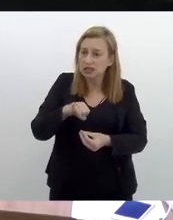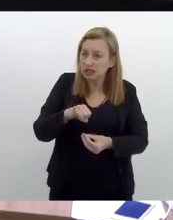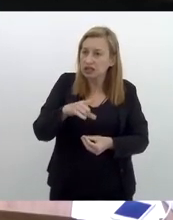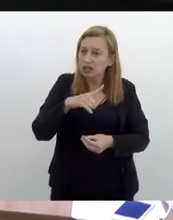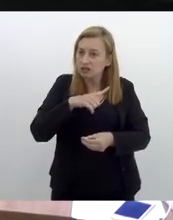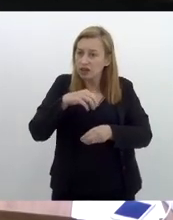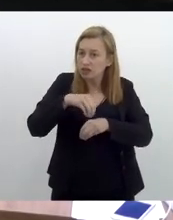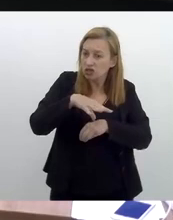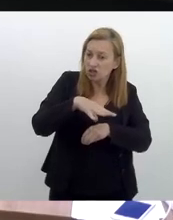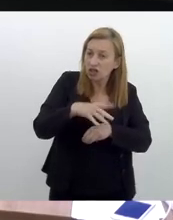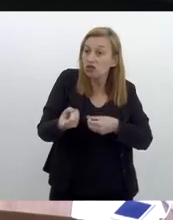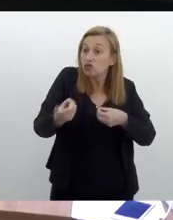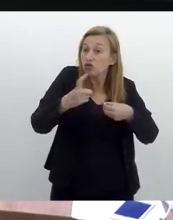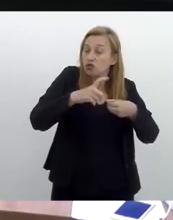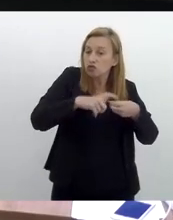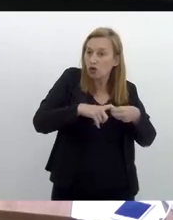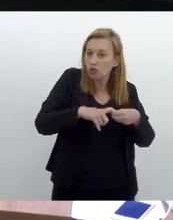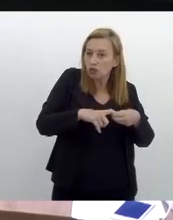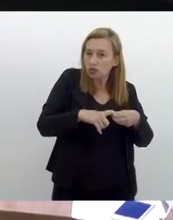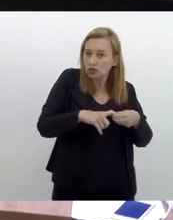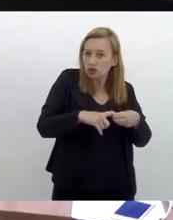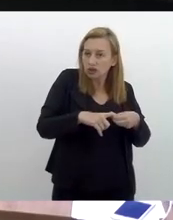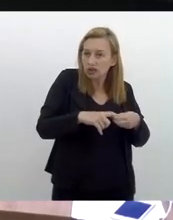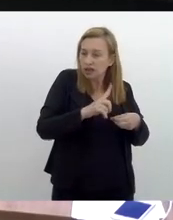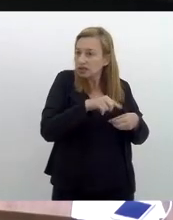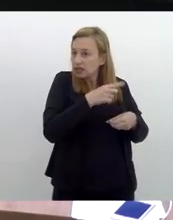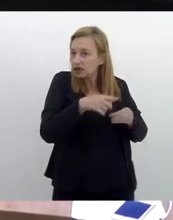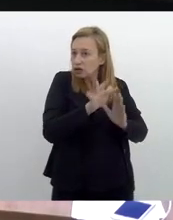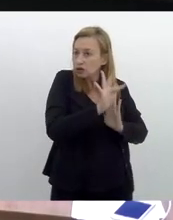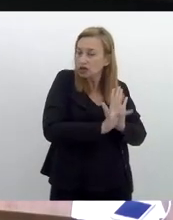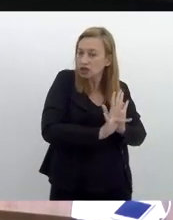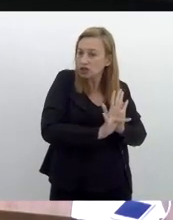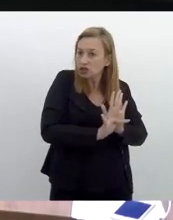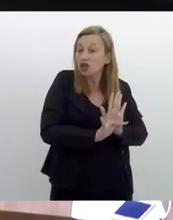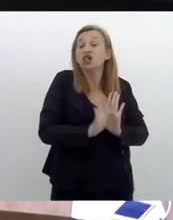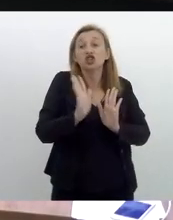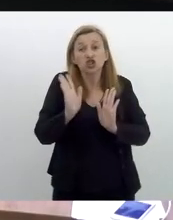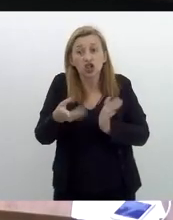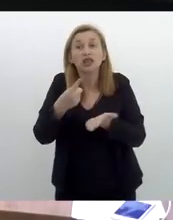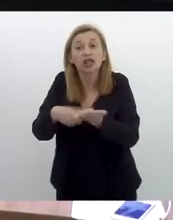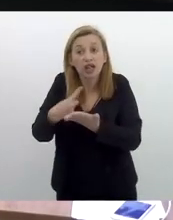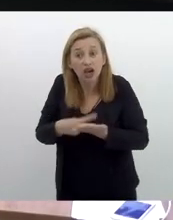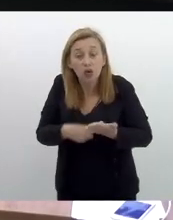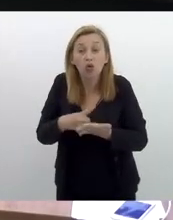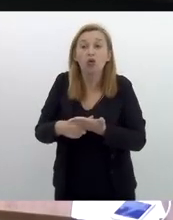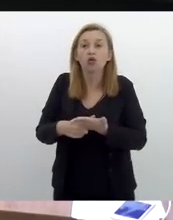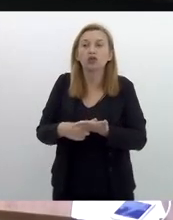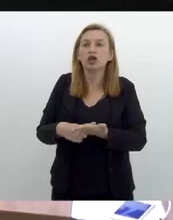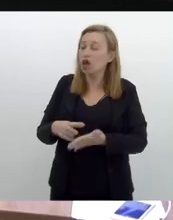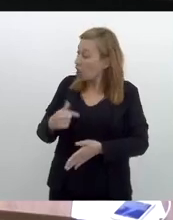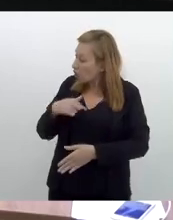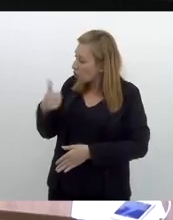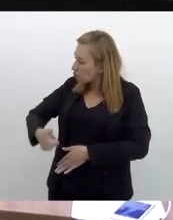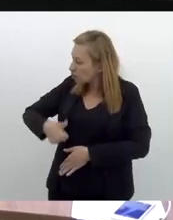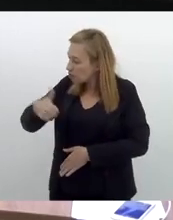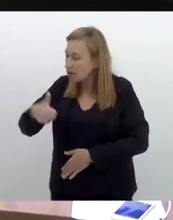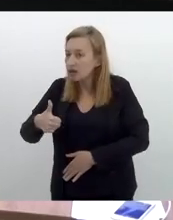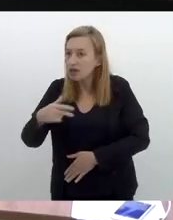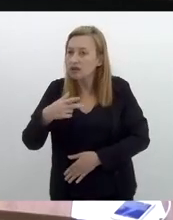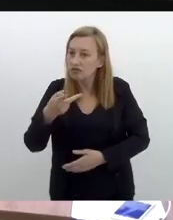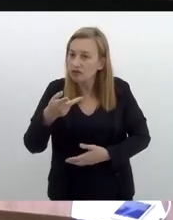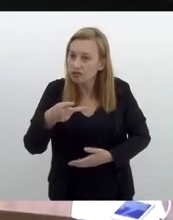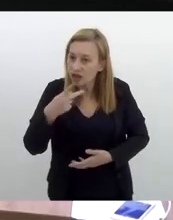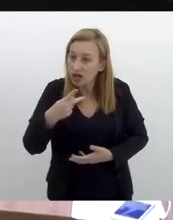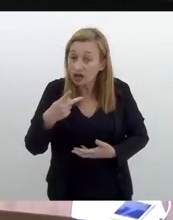volta ao texto original deputado Marcio eu fui um dos primeiros que disse aqui ao microfone você já tem acordo eu fui um primeiros que disse aqui ao microfone que tem havido avanços